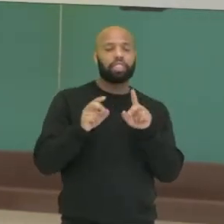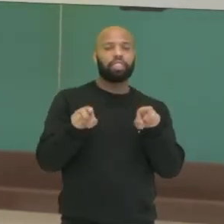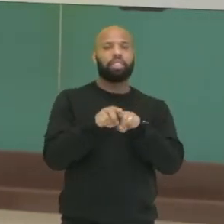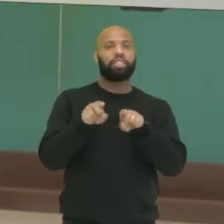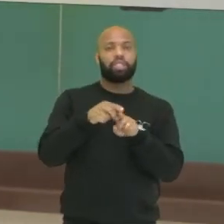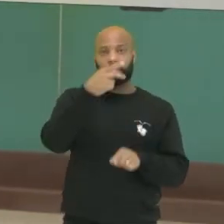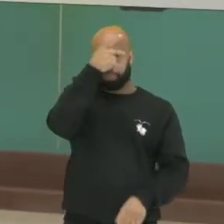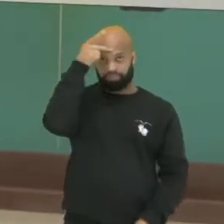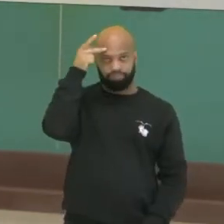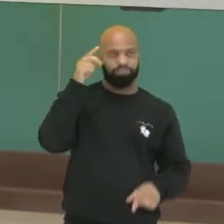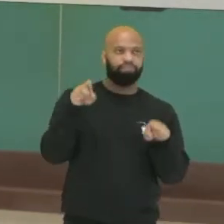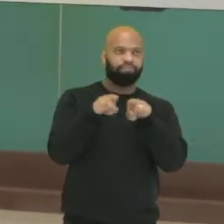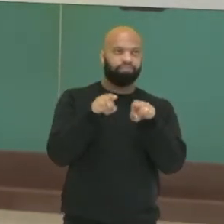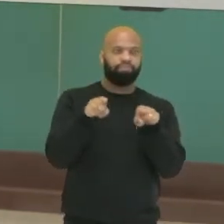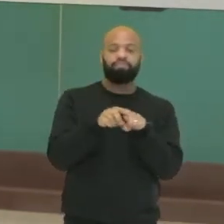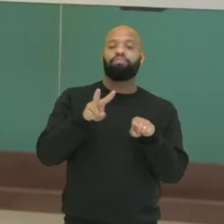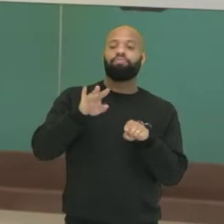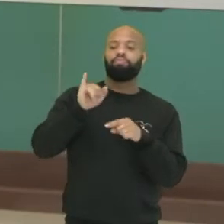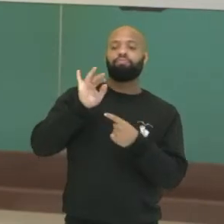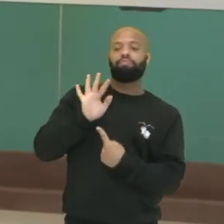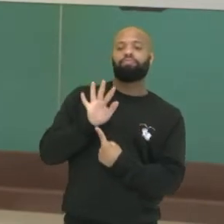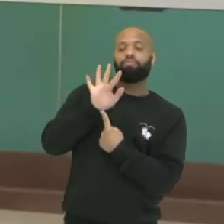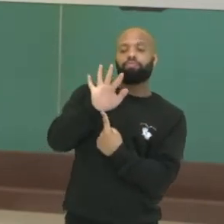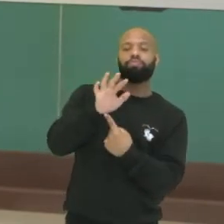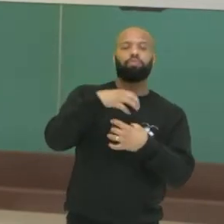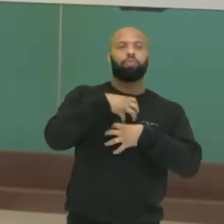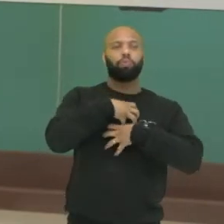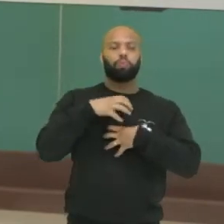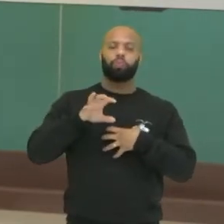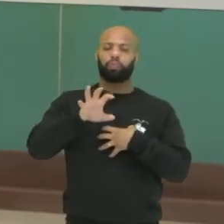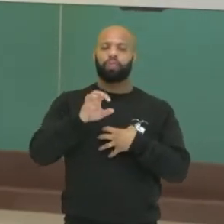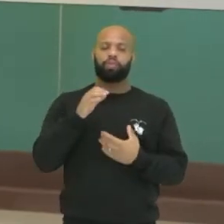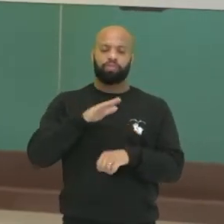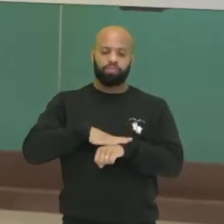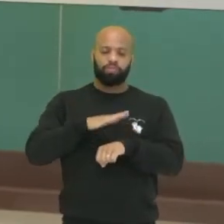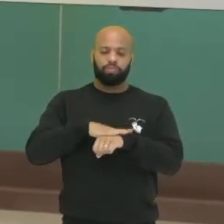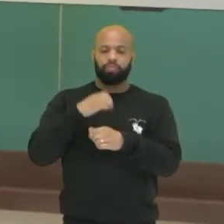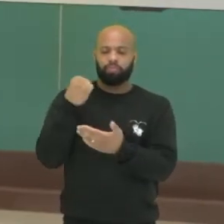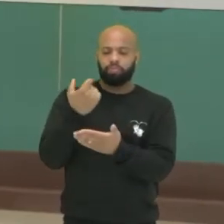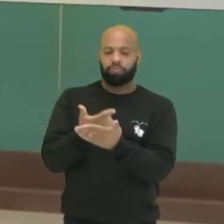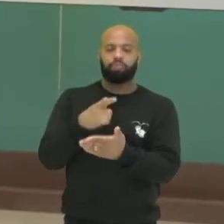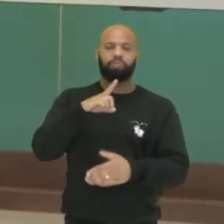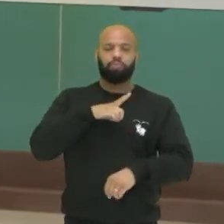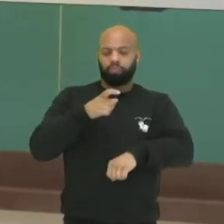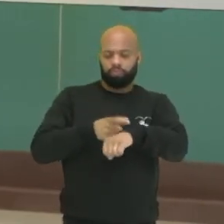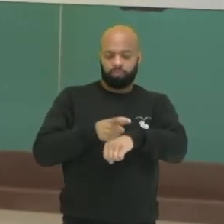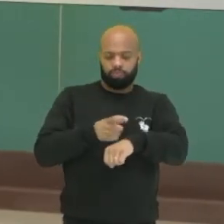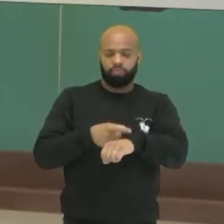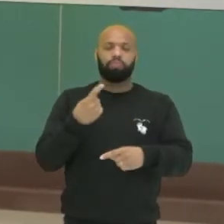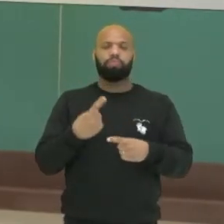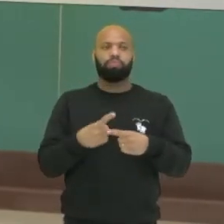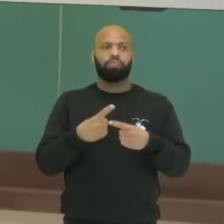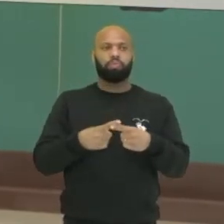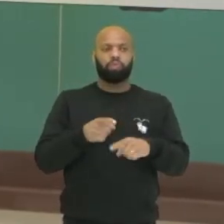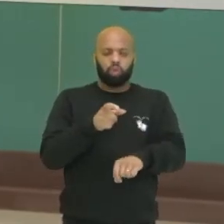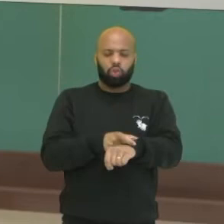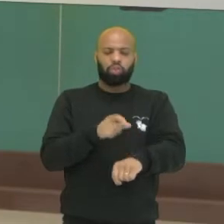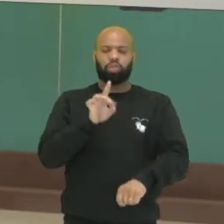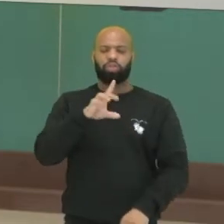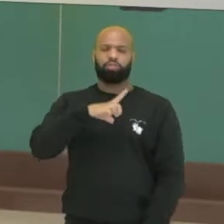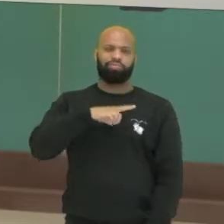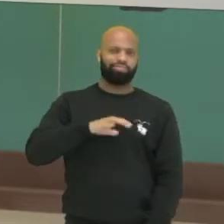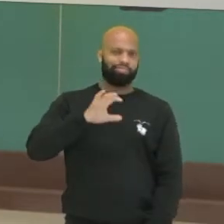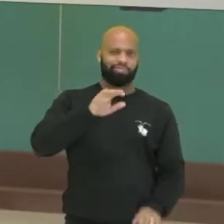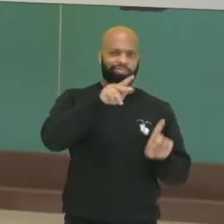pessoas, para mostrar que quando comprou, ela tinha aquele relógio, o relógio só tinha daquele personagem